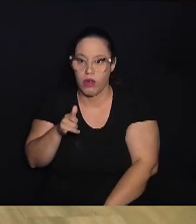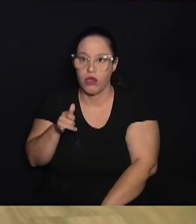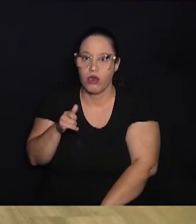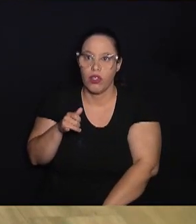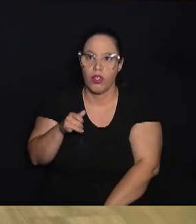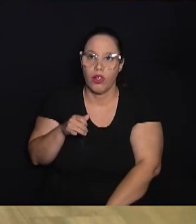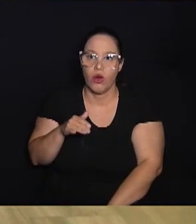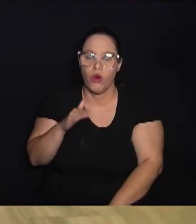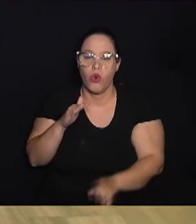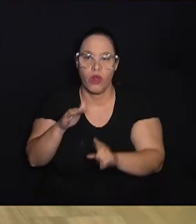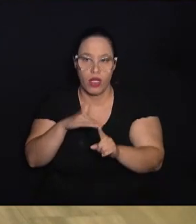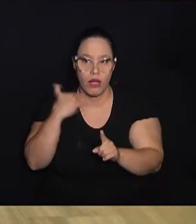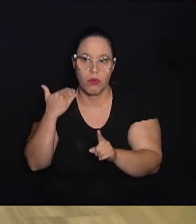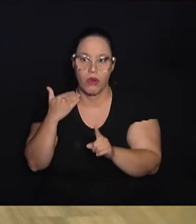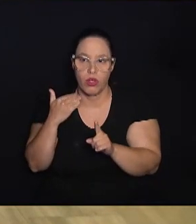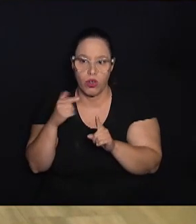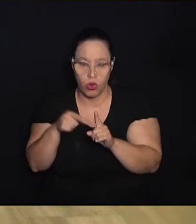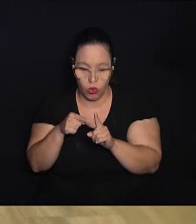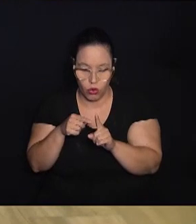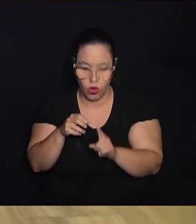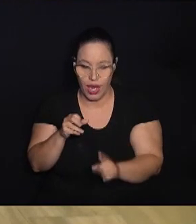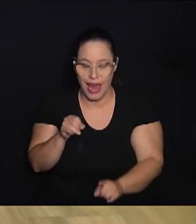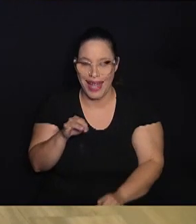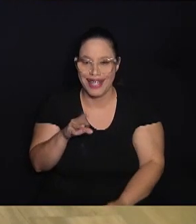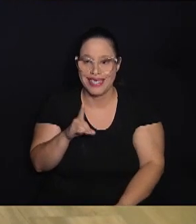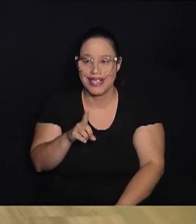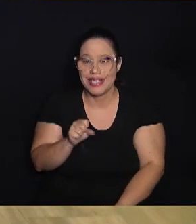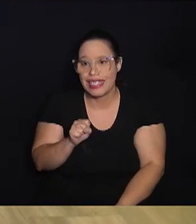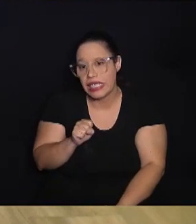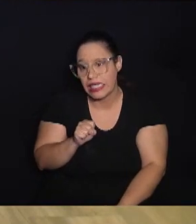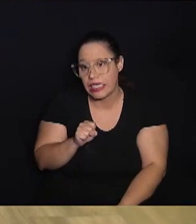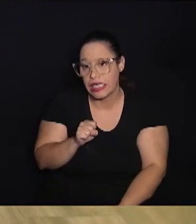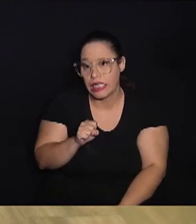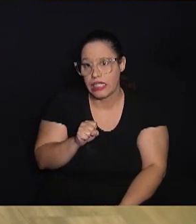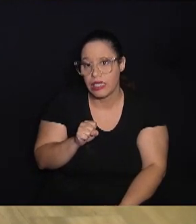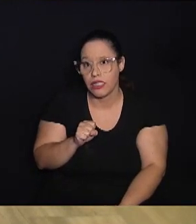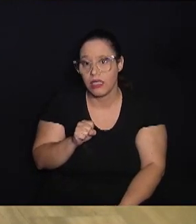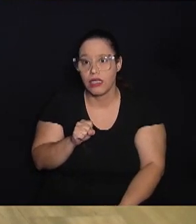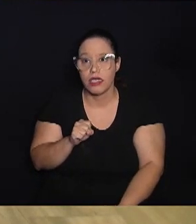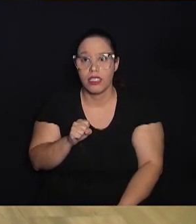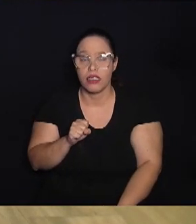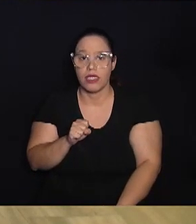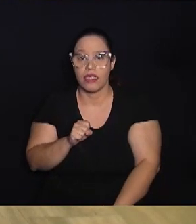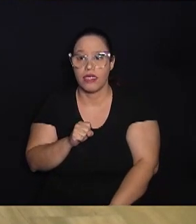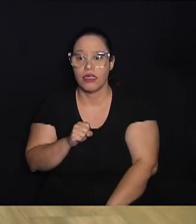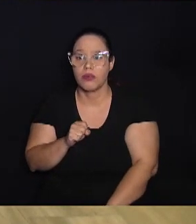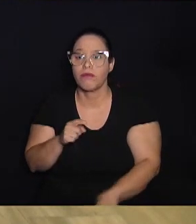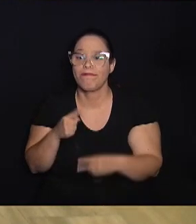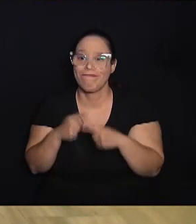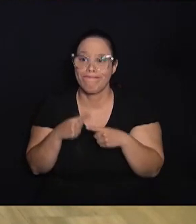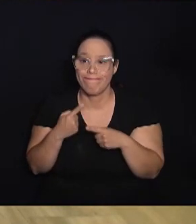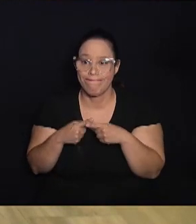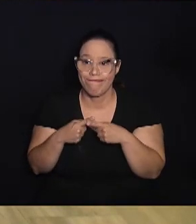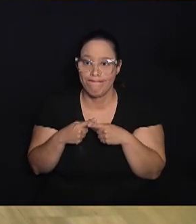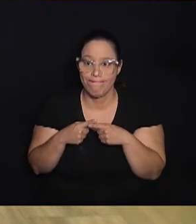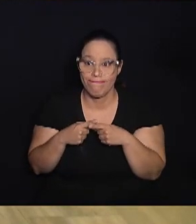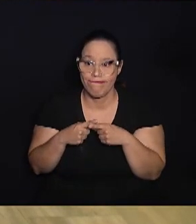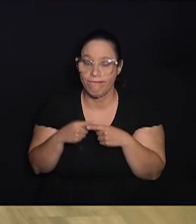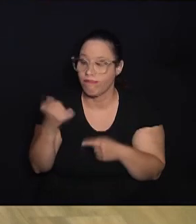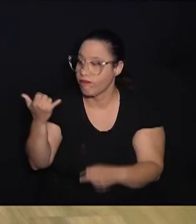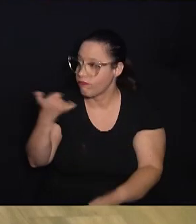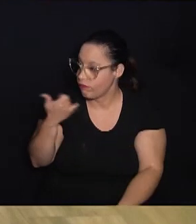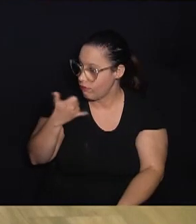matou a rebordosa foi a aides hoje muito mais gente sabe disso na época foi né um fura né Eh por quê porque na verdade ele disse para mim isso a